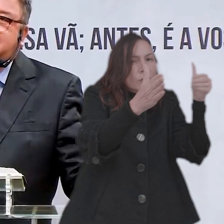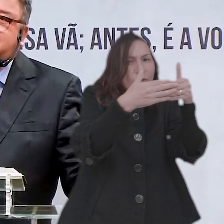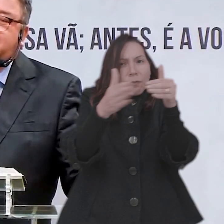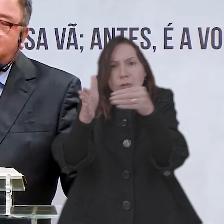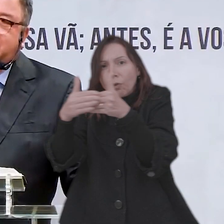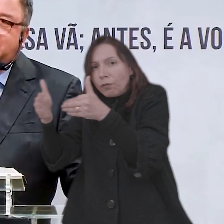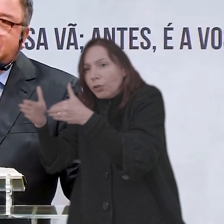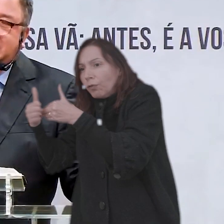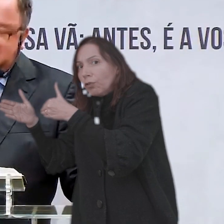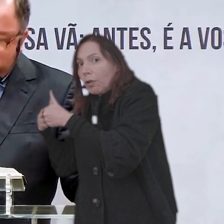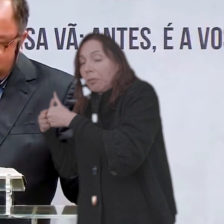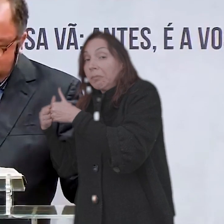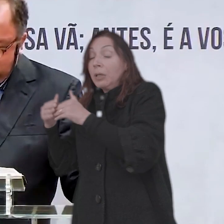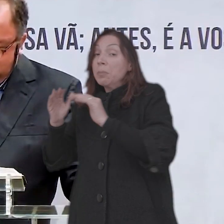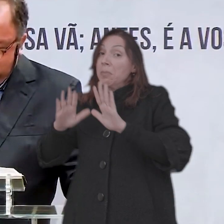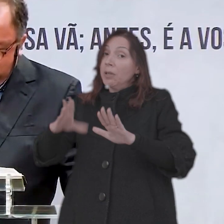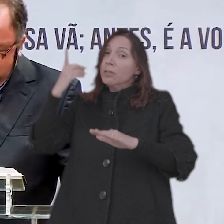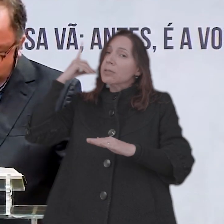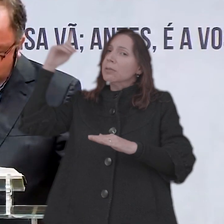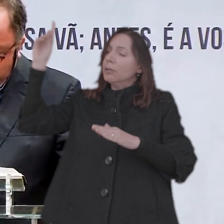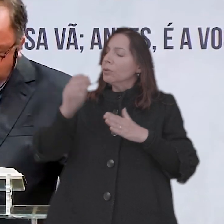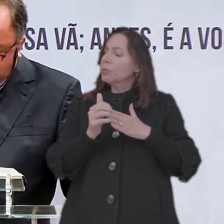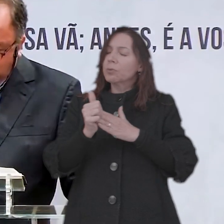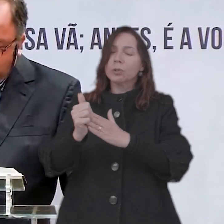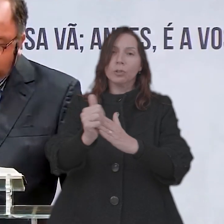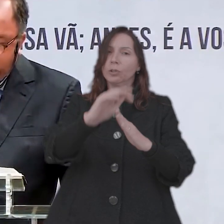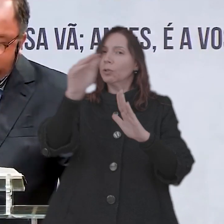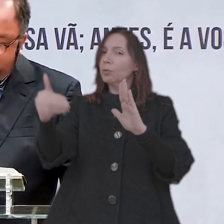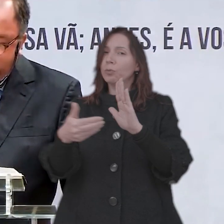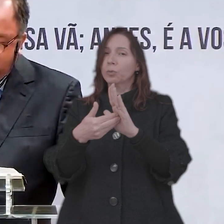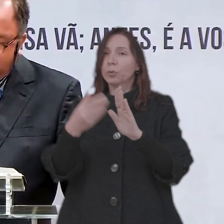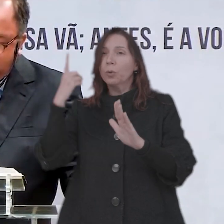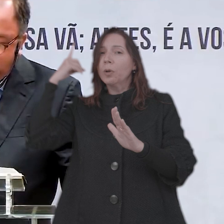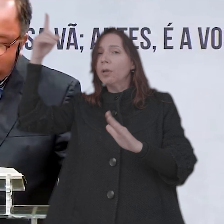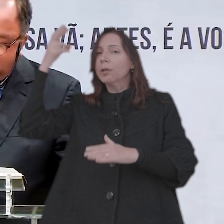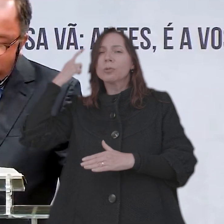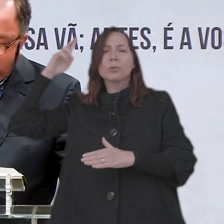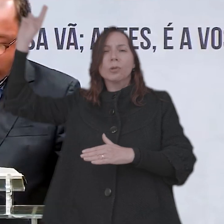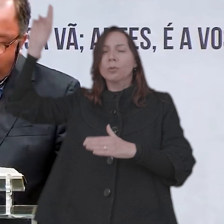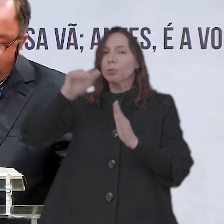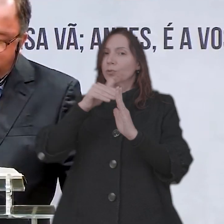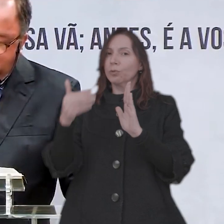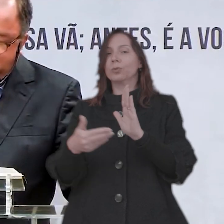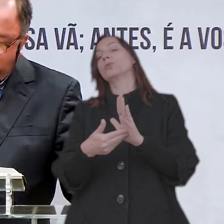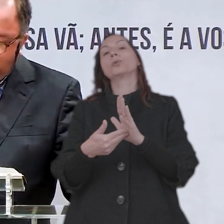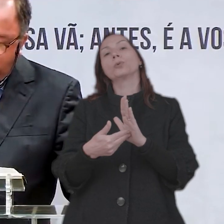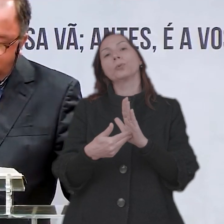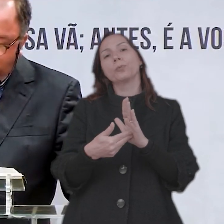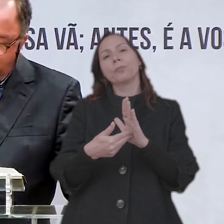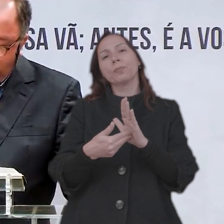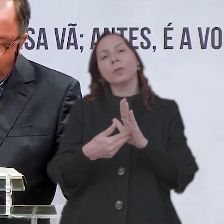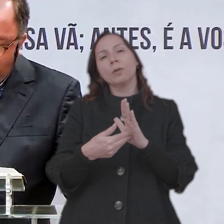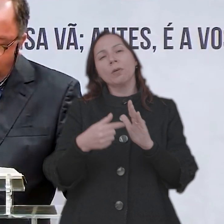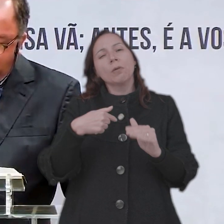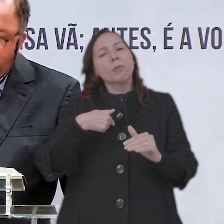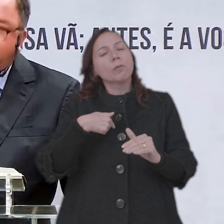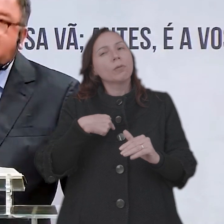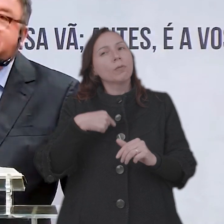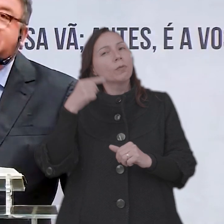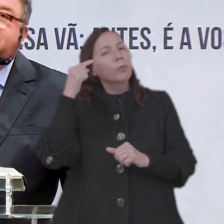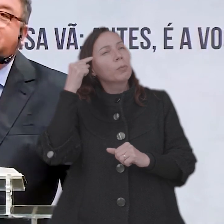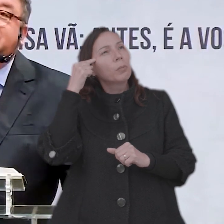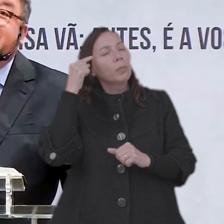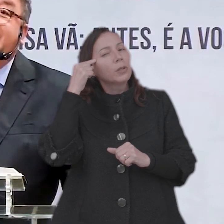Mas Deus está no controle de todas as coisas, Ele é Senhor de tudo. E eu fico pensando, como pastor, como é que